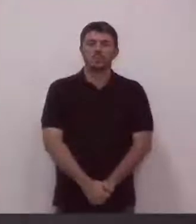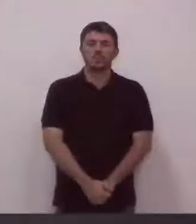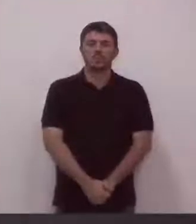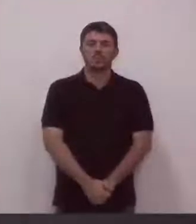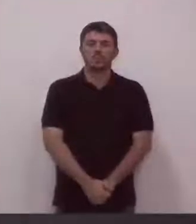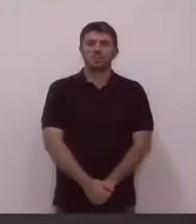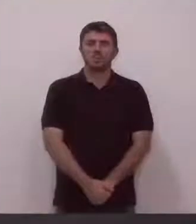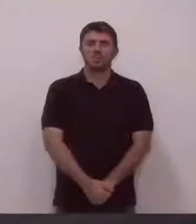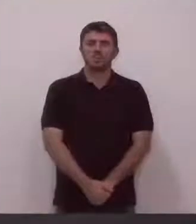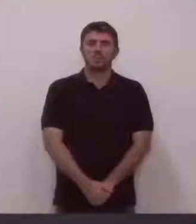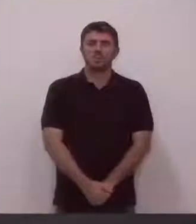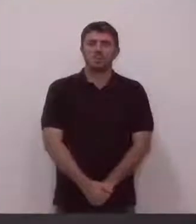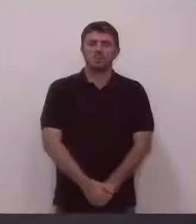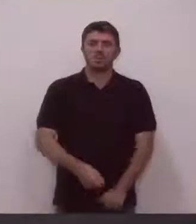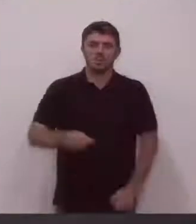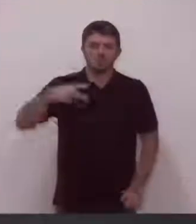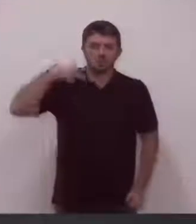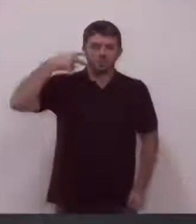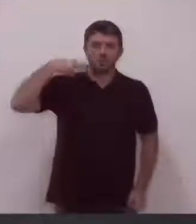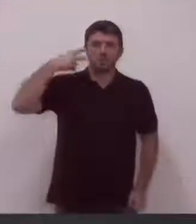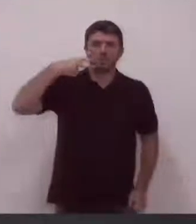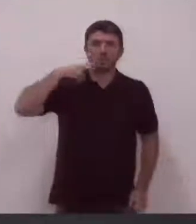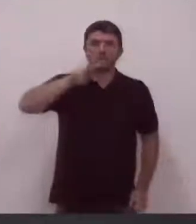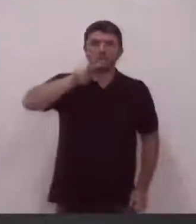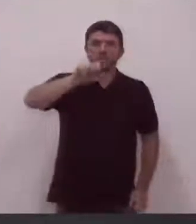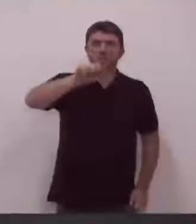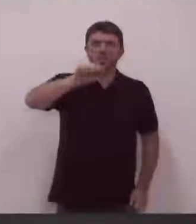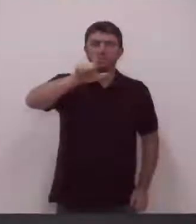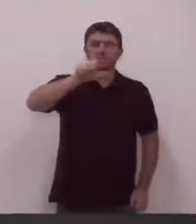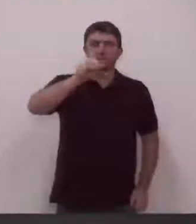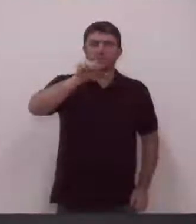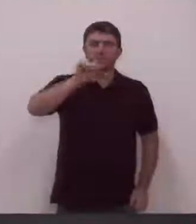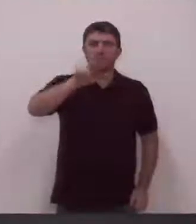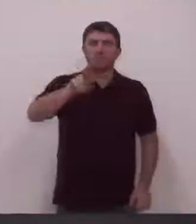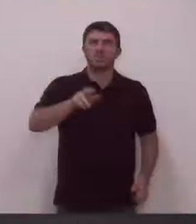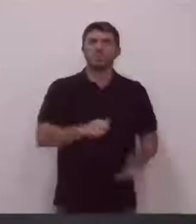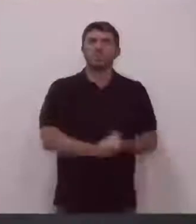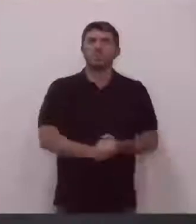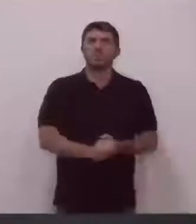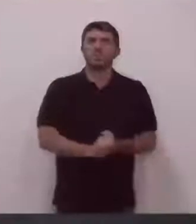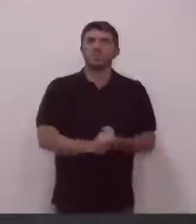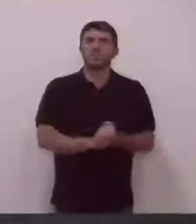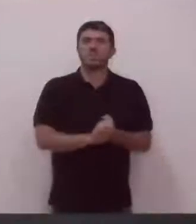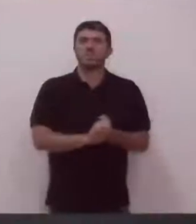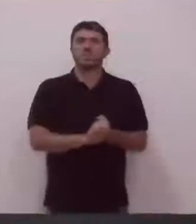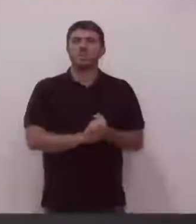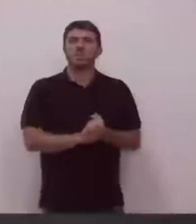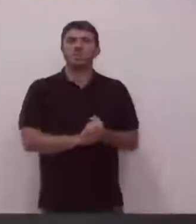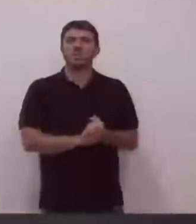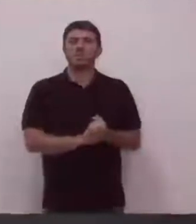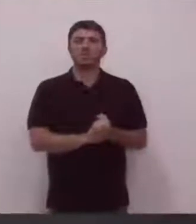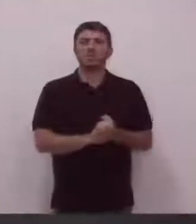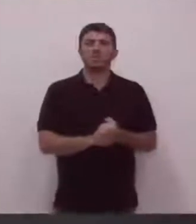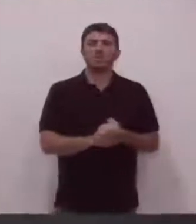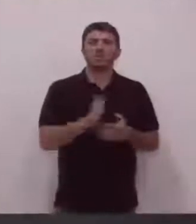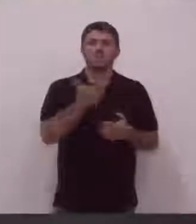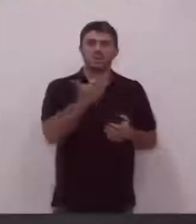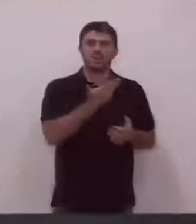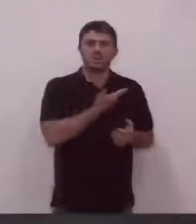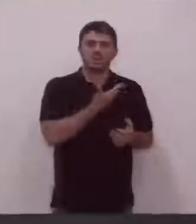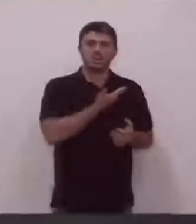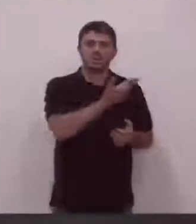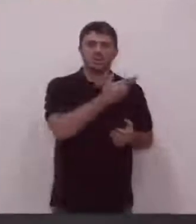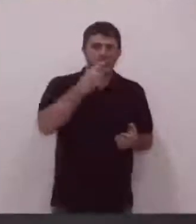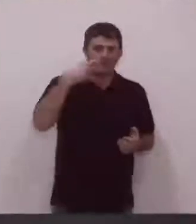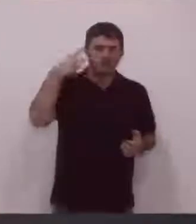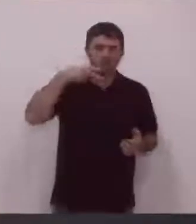Peço a palavra, senhor presidente. Tem a palavra, vereador. Não ia nem falar, mas só respondendo ali ao meu prezado colega vereador,